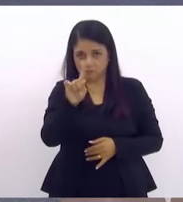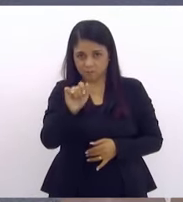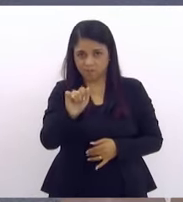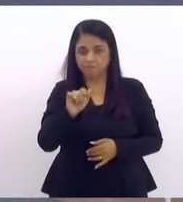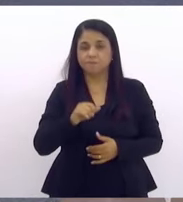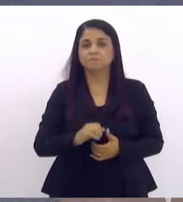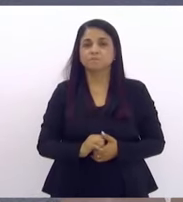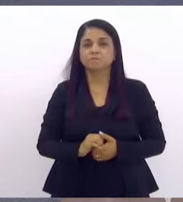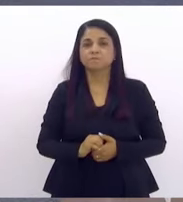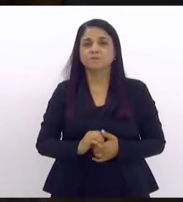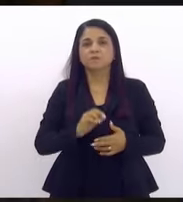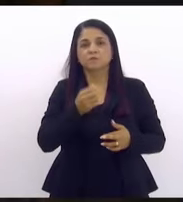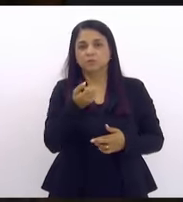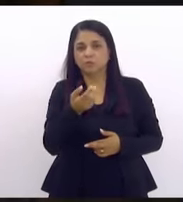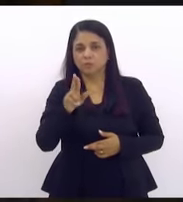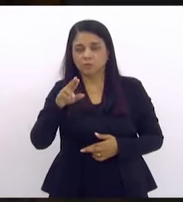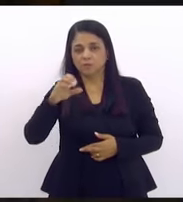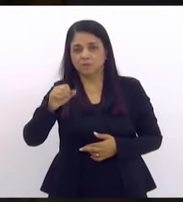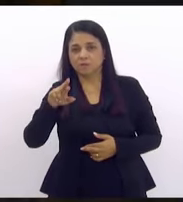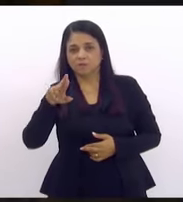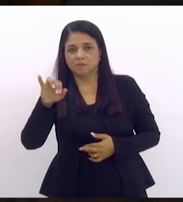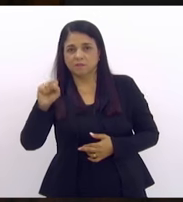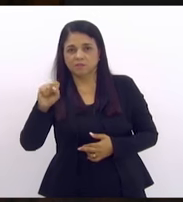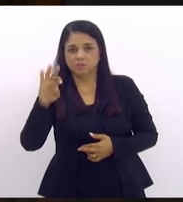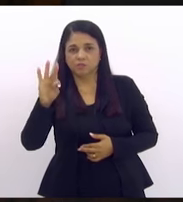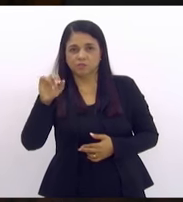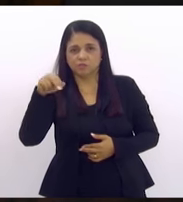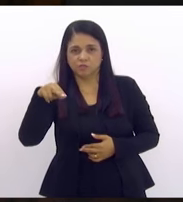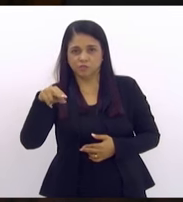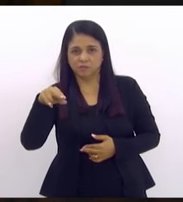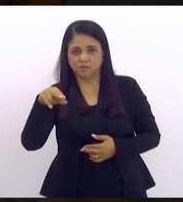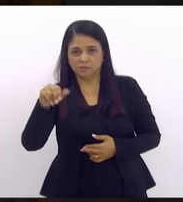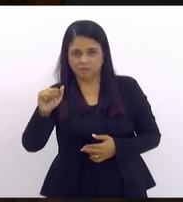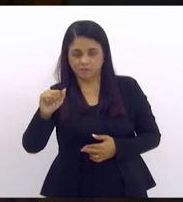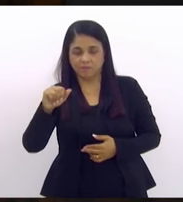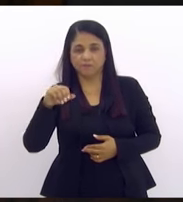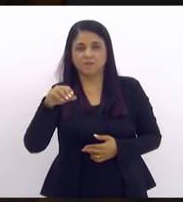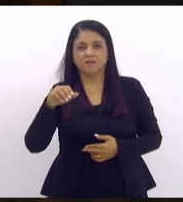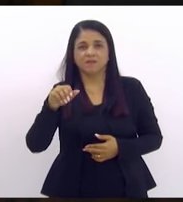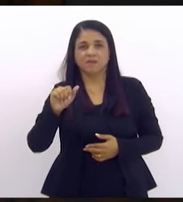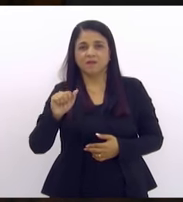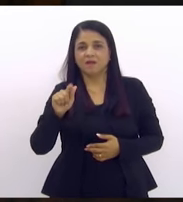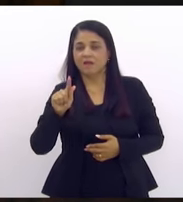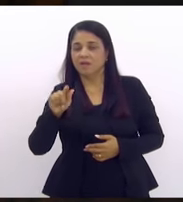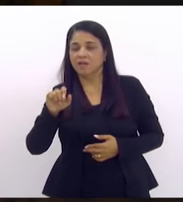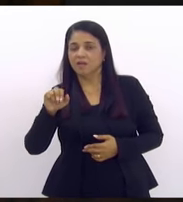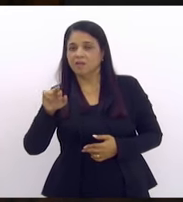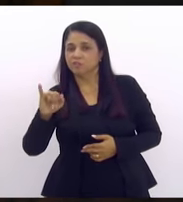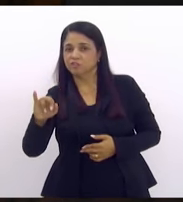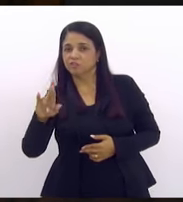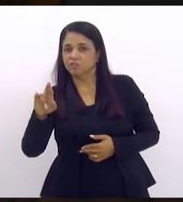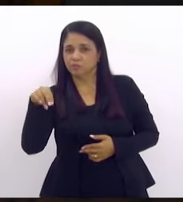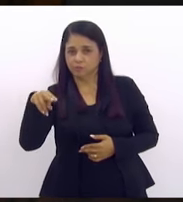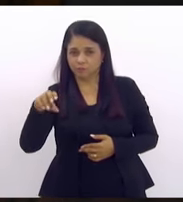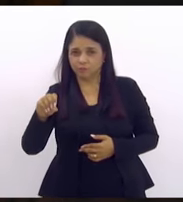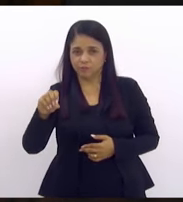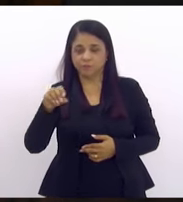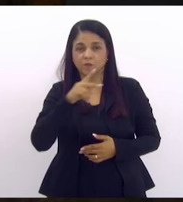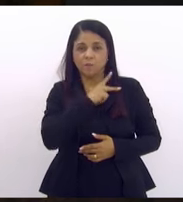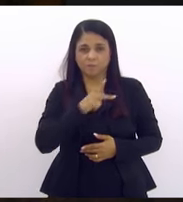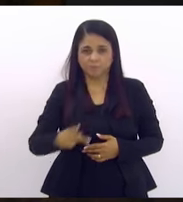juíza dout Cristina Tarquino Targino presidente da